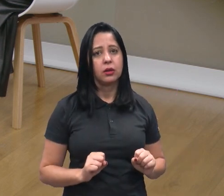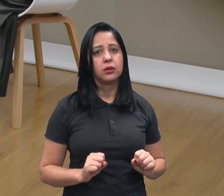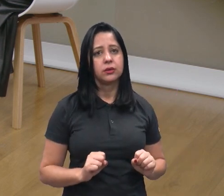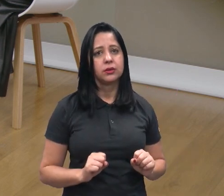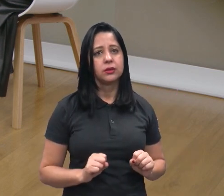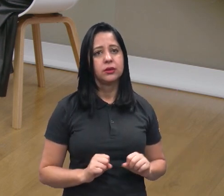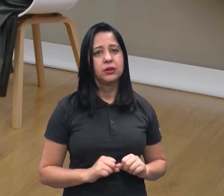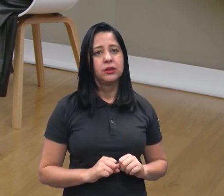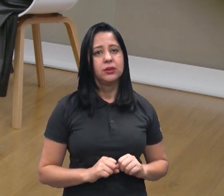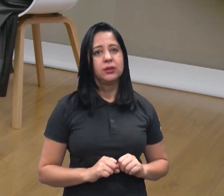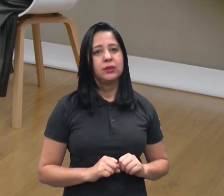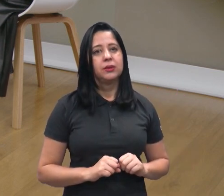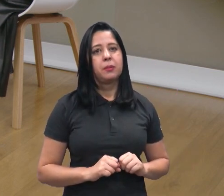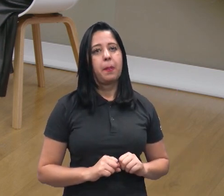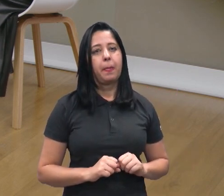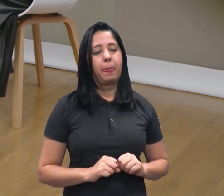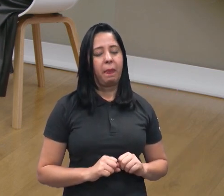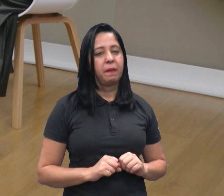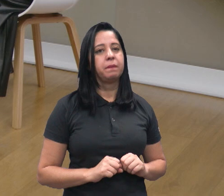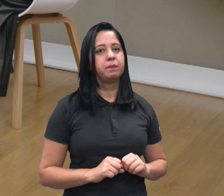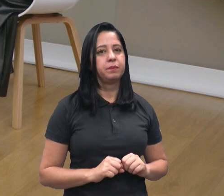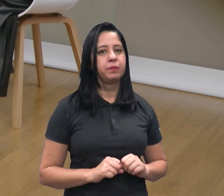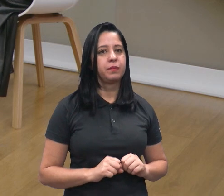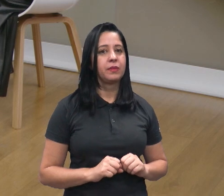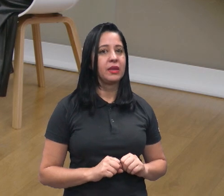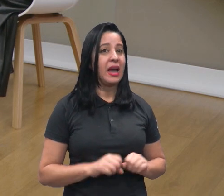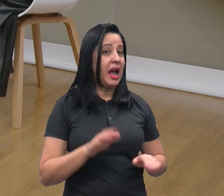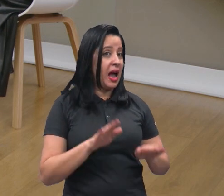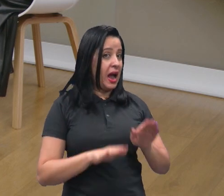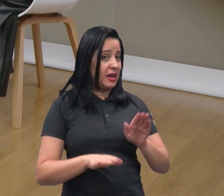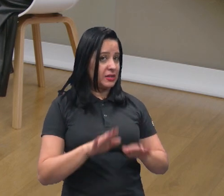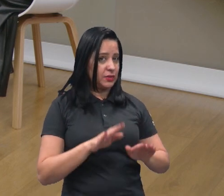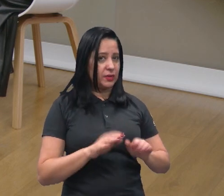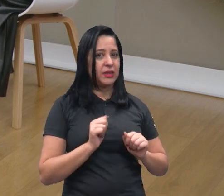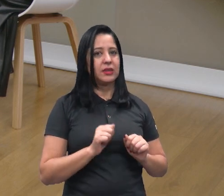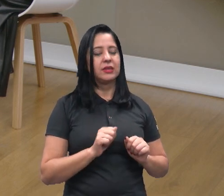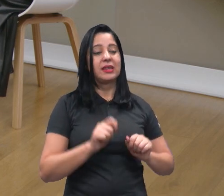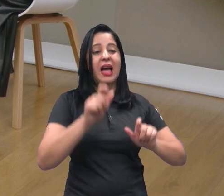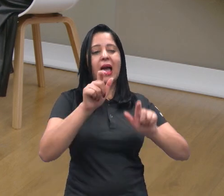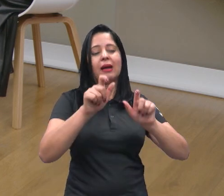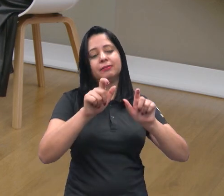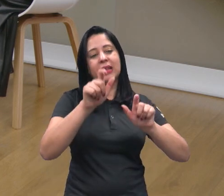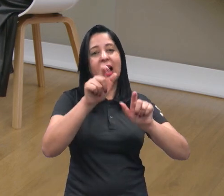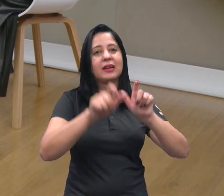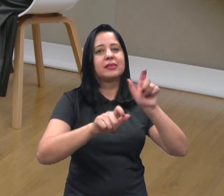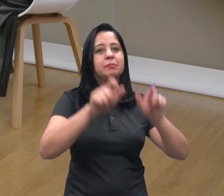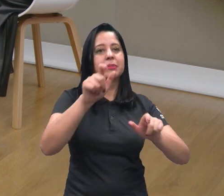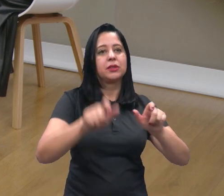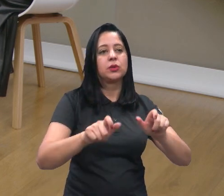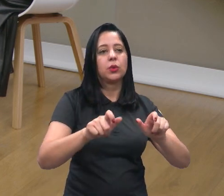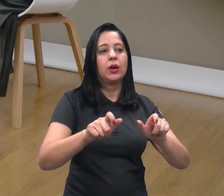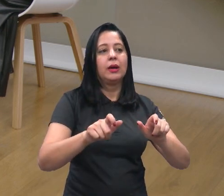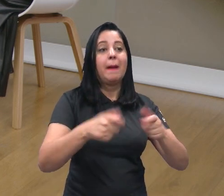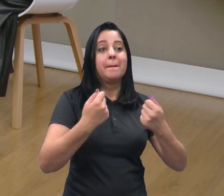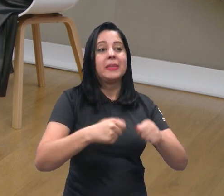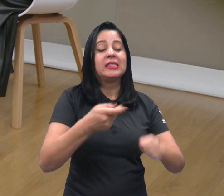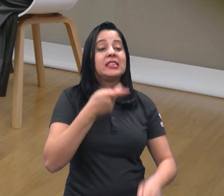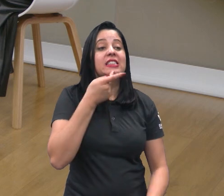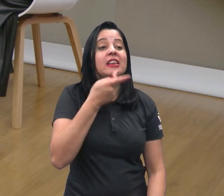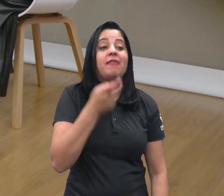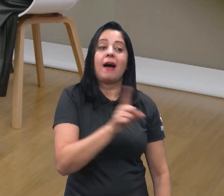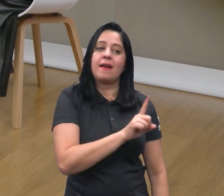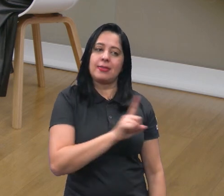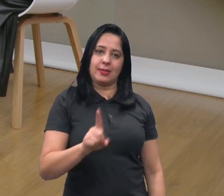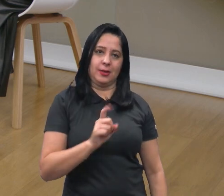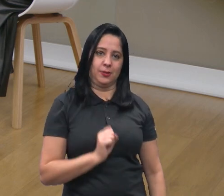certeza. muito bom. Uhum. E muitas vezes também você falou sobre a importância de saber falar não. A mulher, é